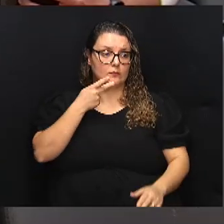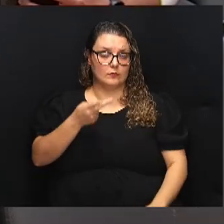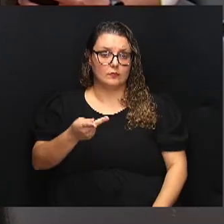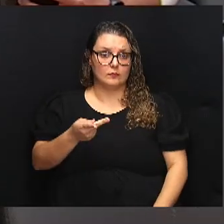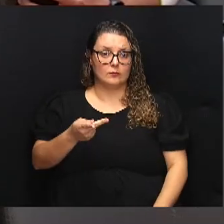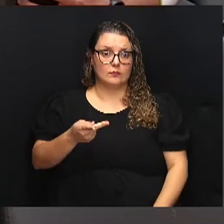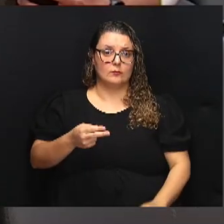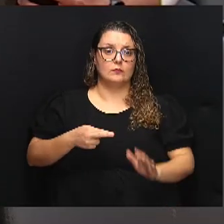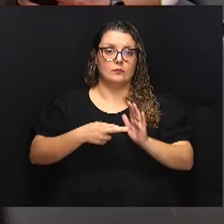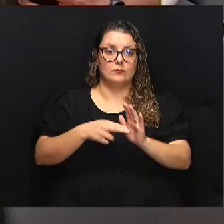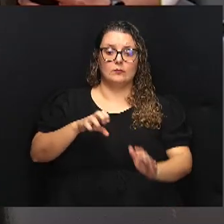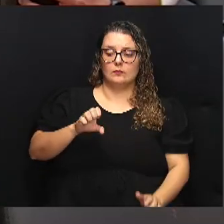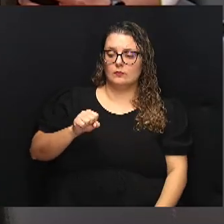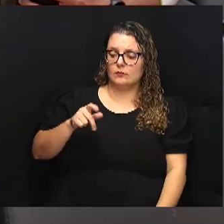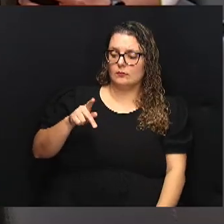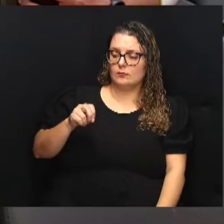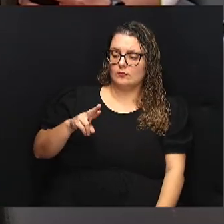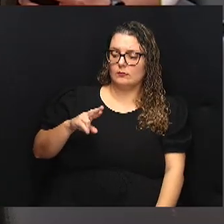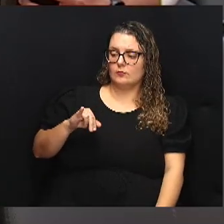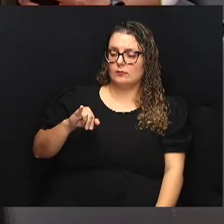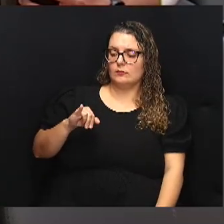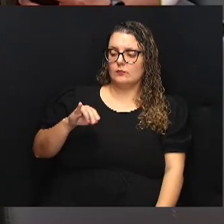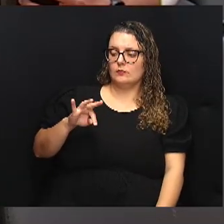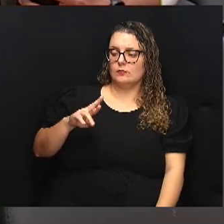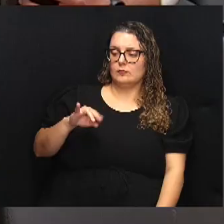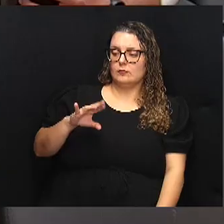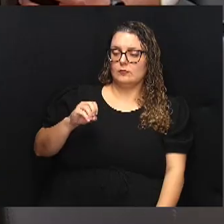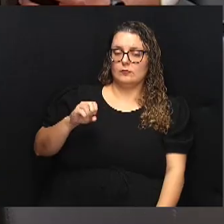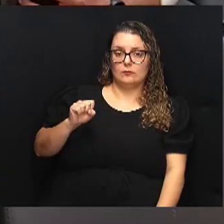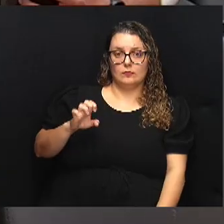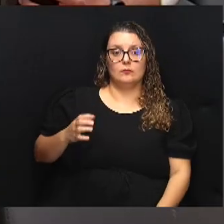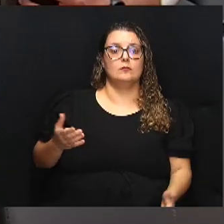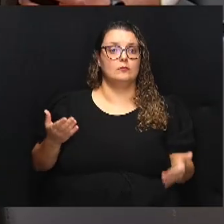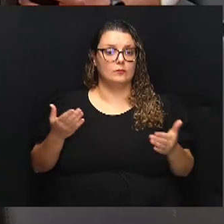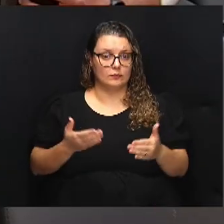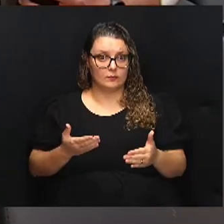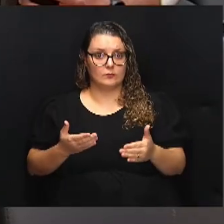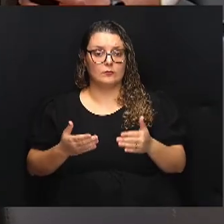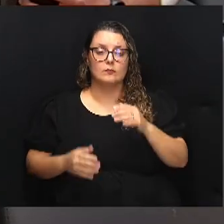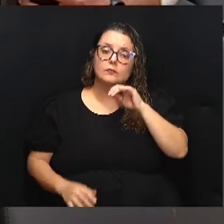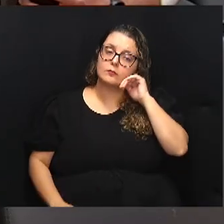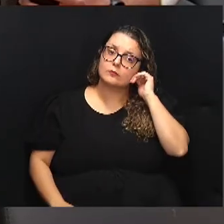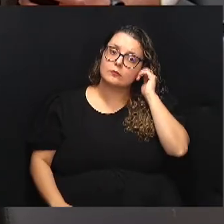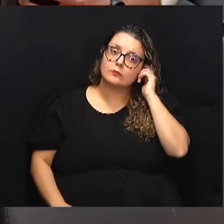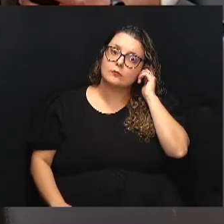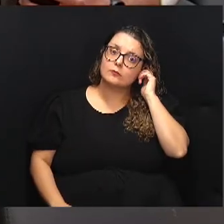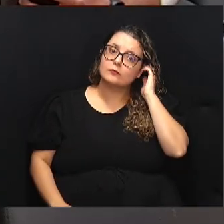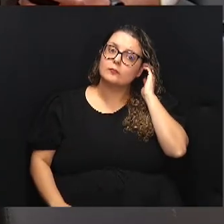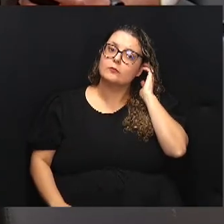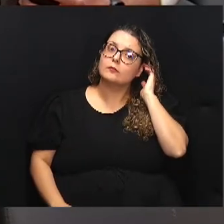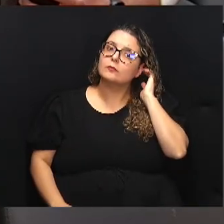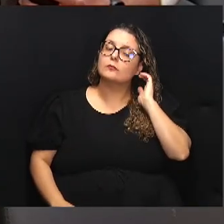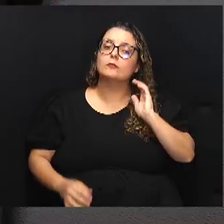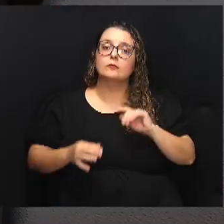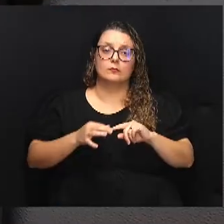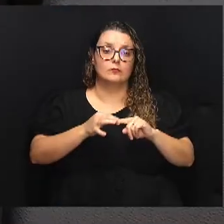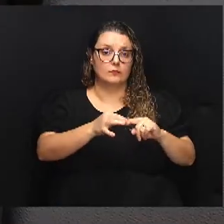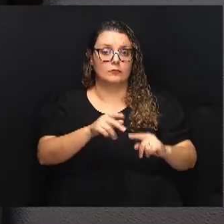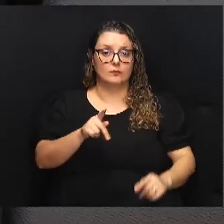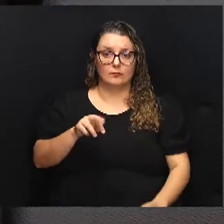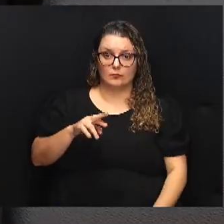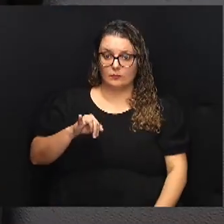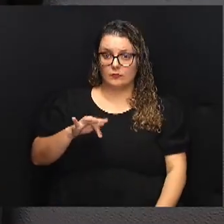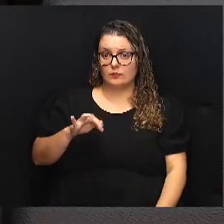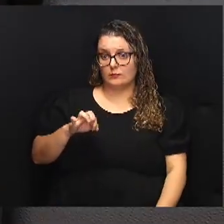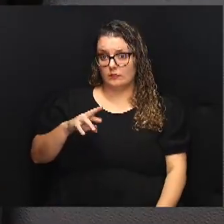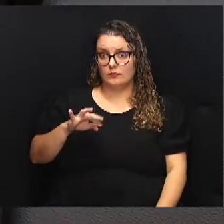referente à esporotricose. A esporotricose hoje está muito em região periférica, né? Periferia, que